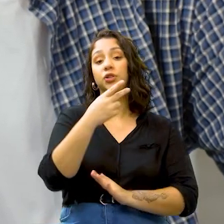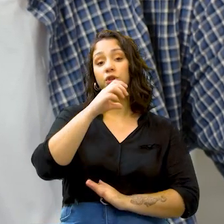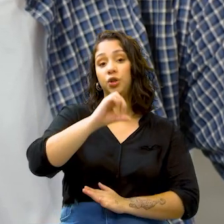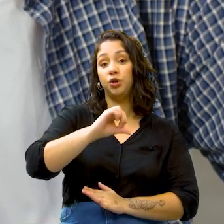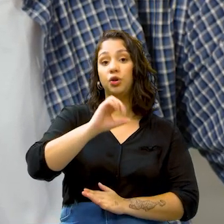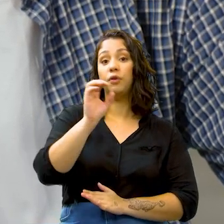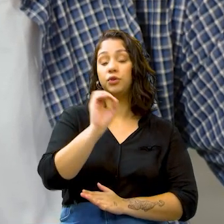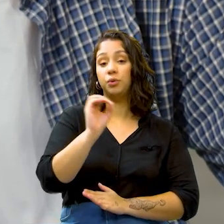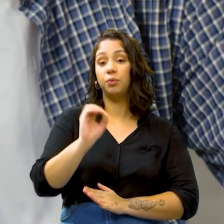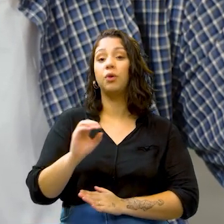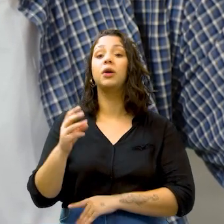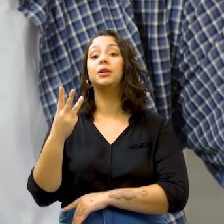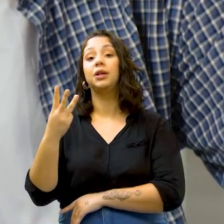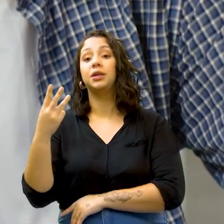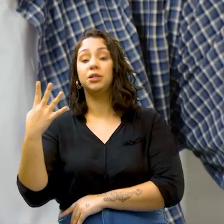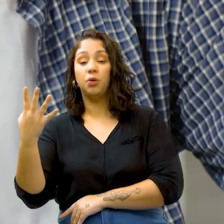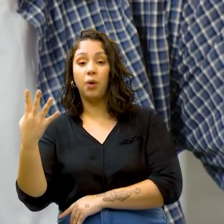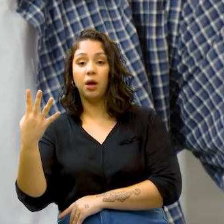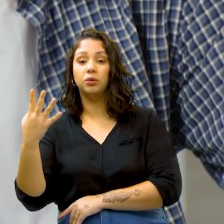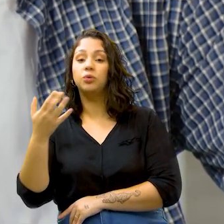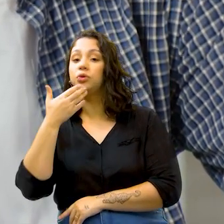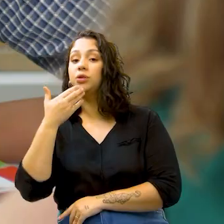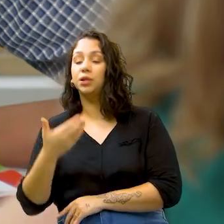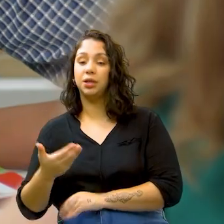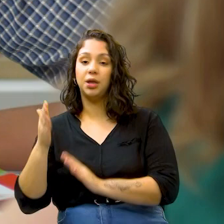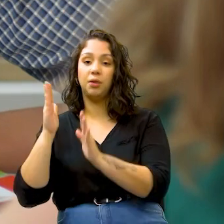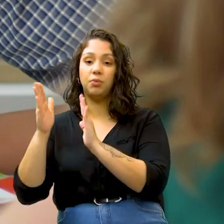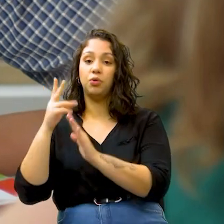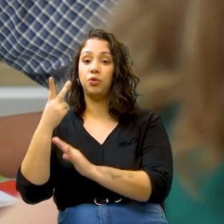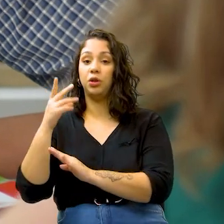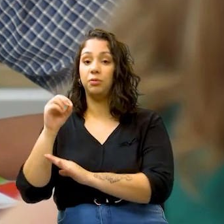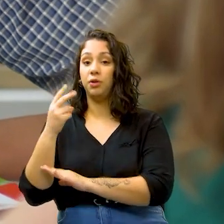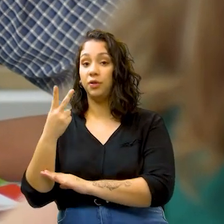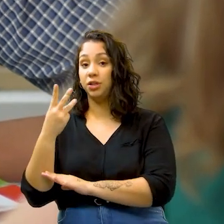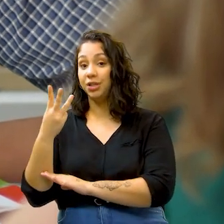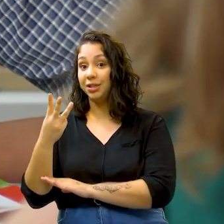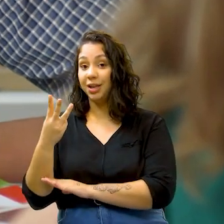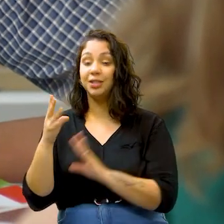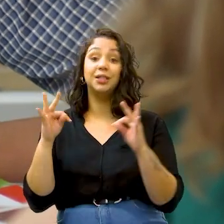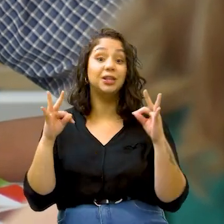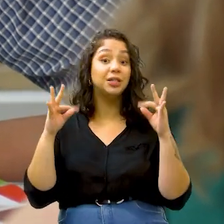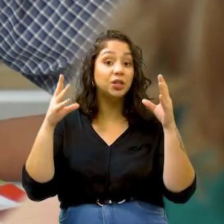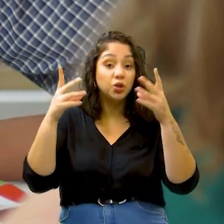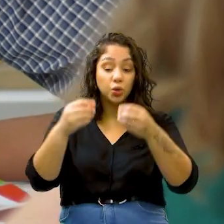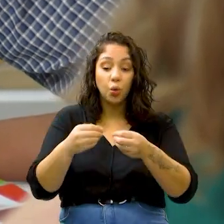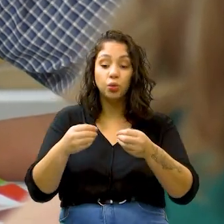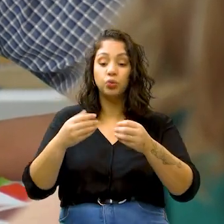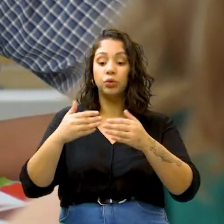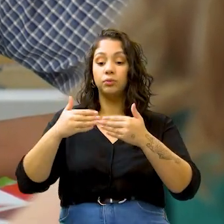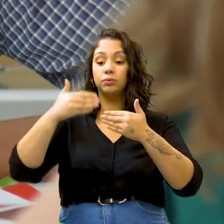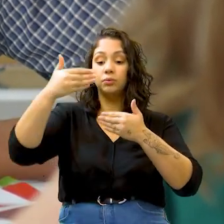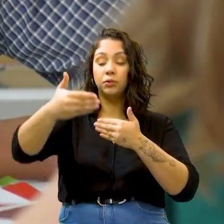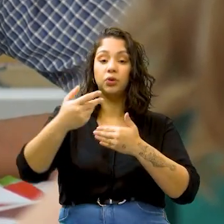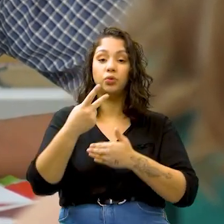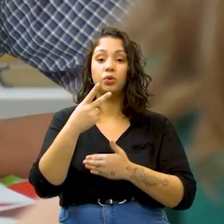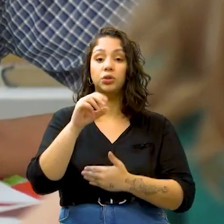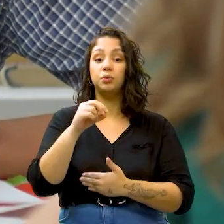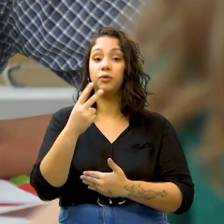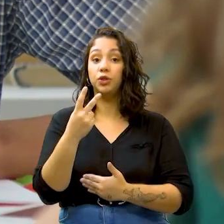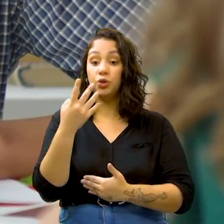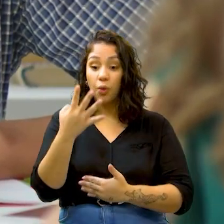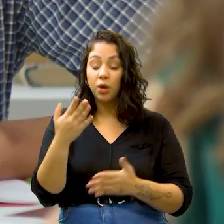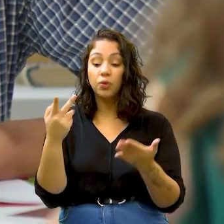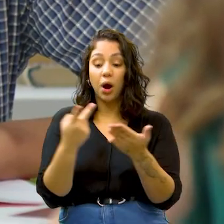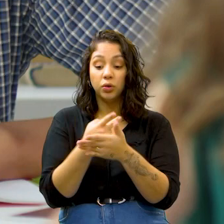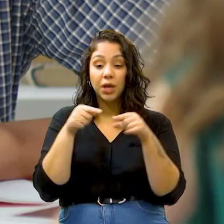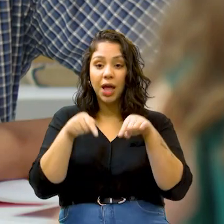29 de outubro e segunda fase nos dias 3 e 4 de dezembro de 2023 fazendo com que todo ciclo para 2024